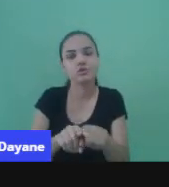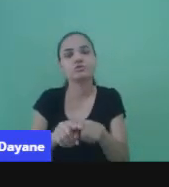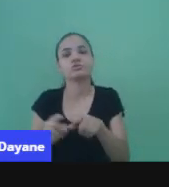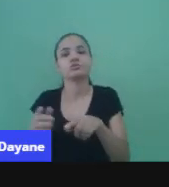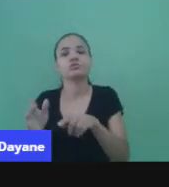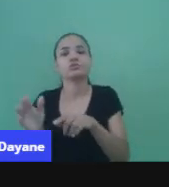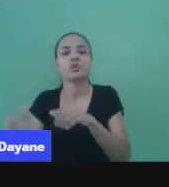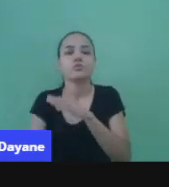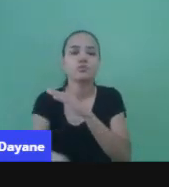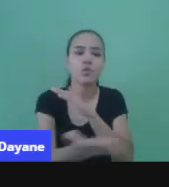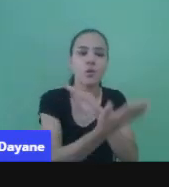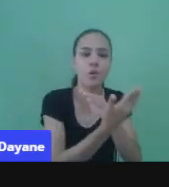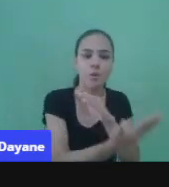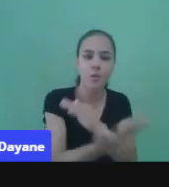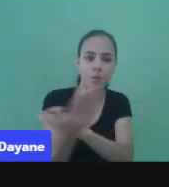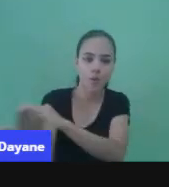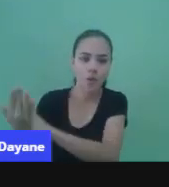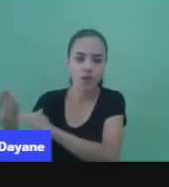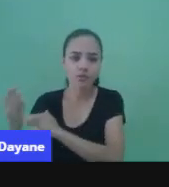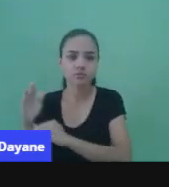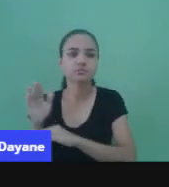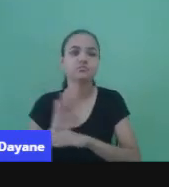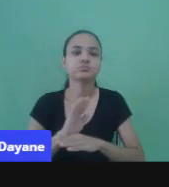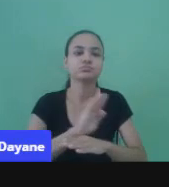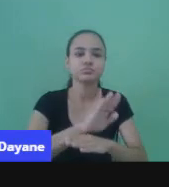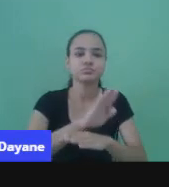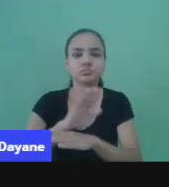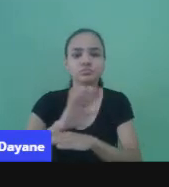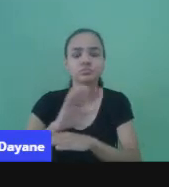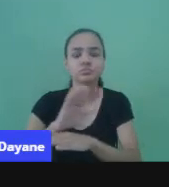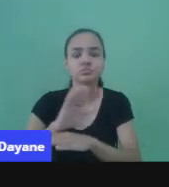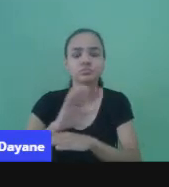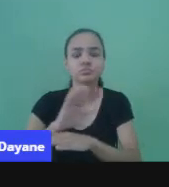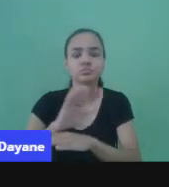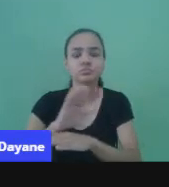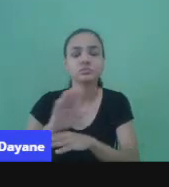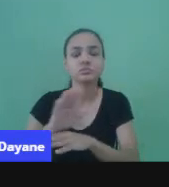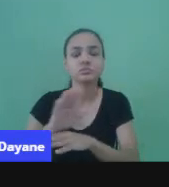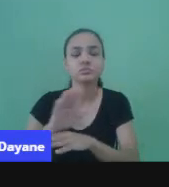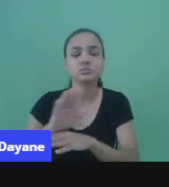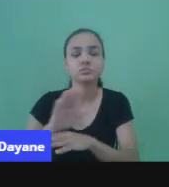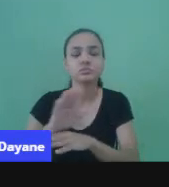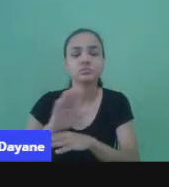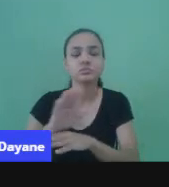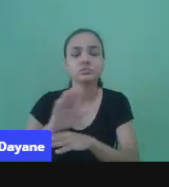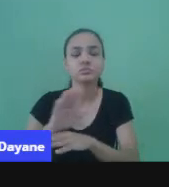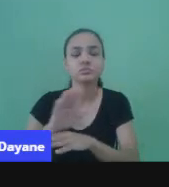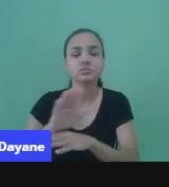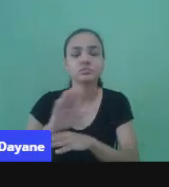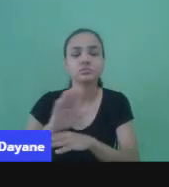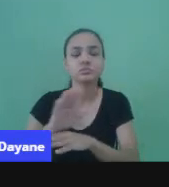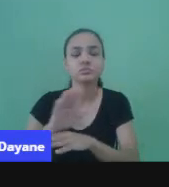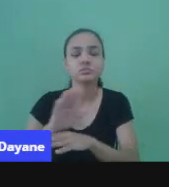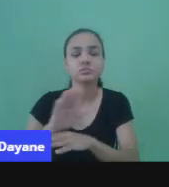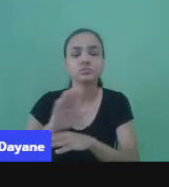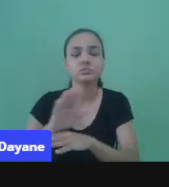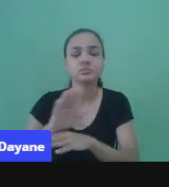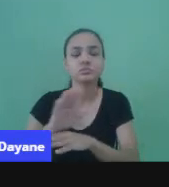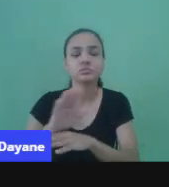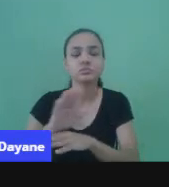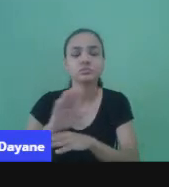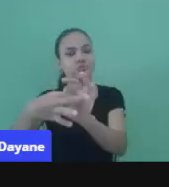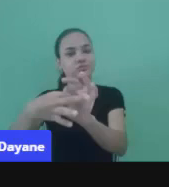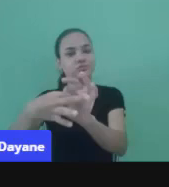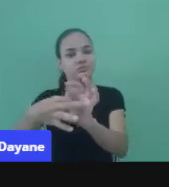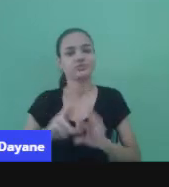tentando fazer uma diferença, e vocês fazem parte dessa diferença. Então, eu agradeço muito a vocês. Um